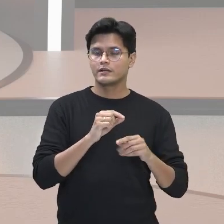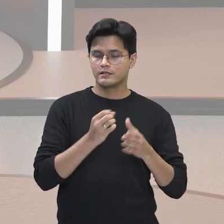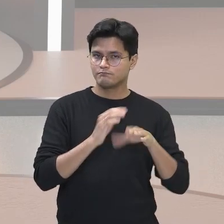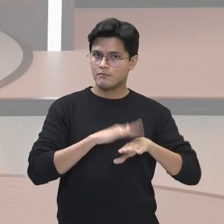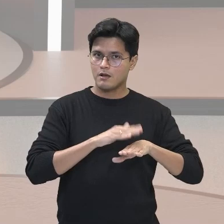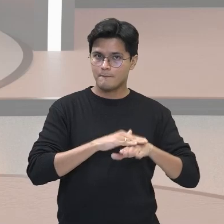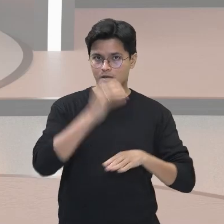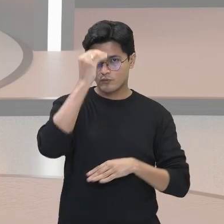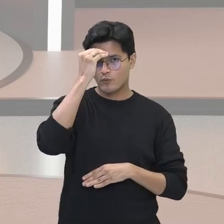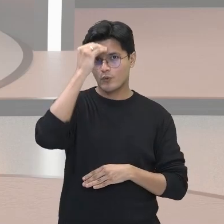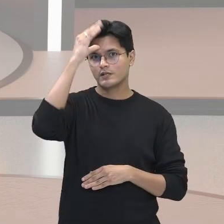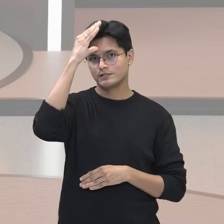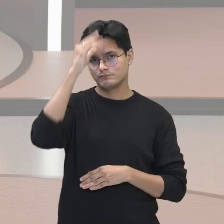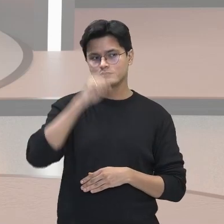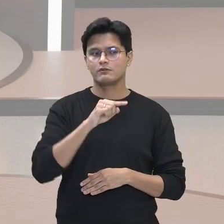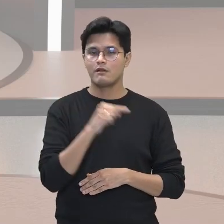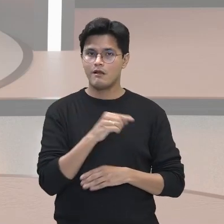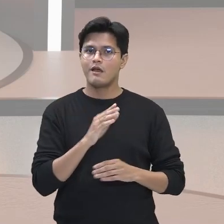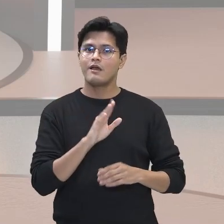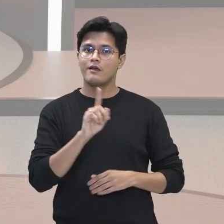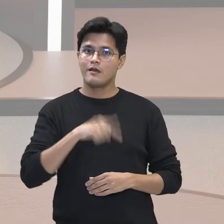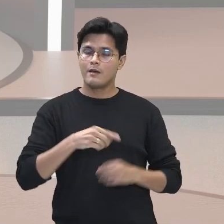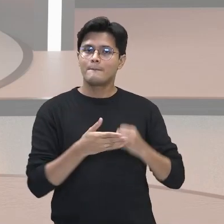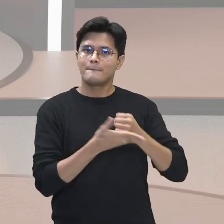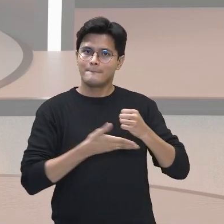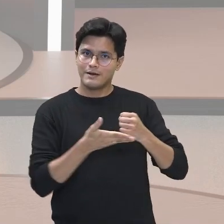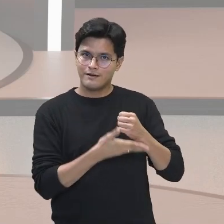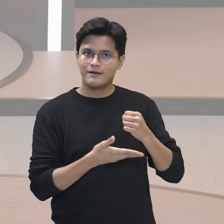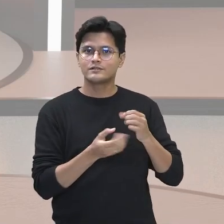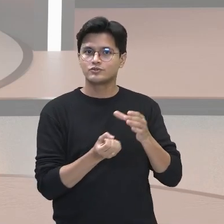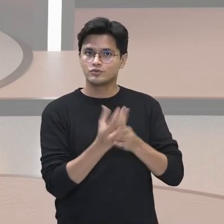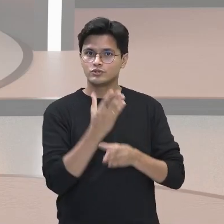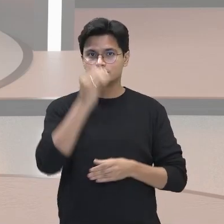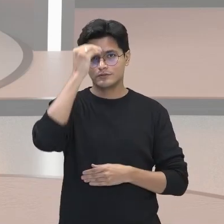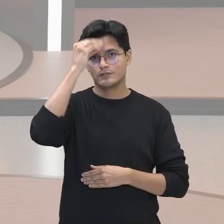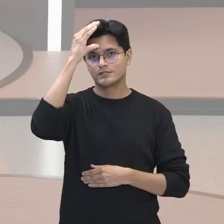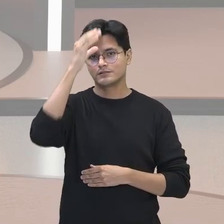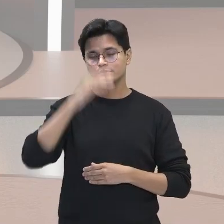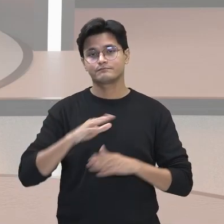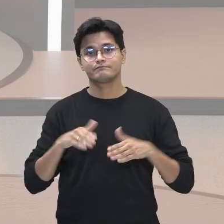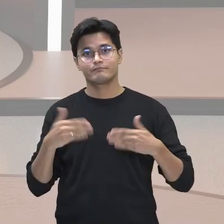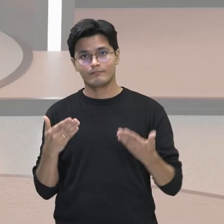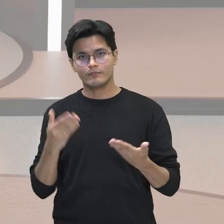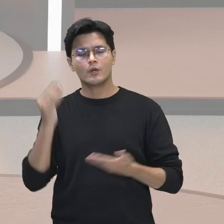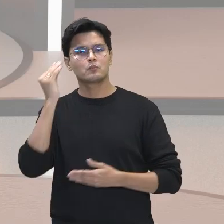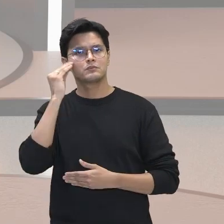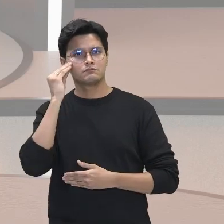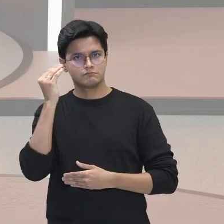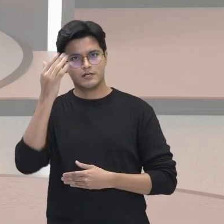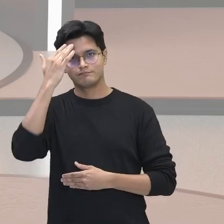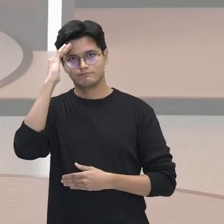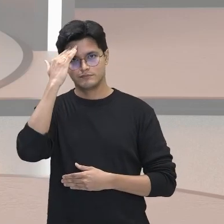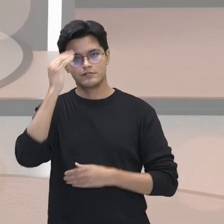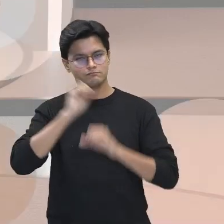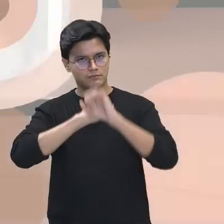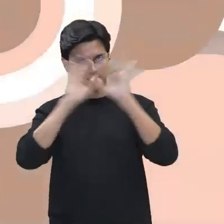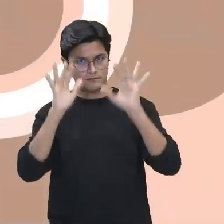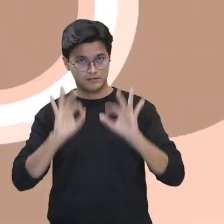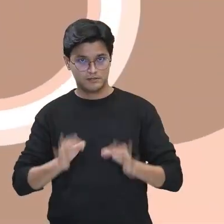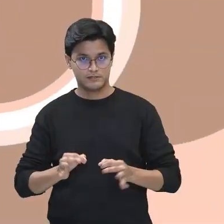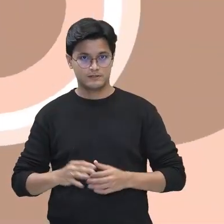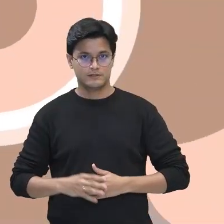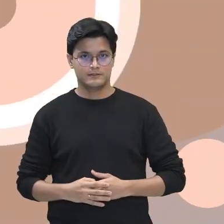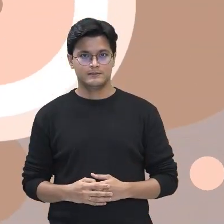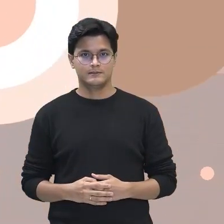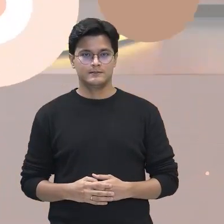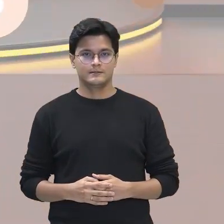Eles são base para um conhecimento. Vamos tentar entender um pouquinho isso aí, tá bom?